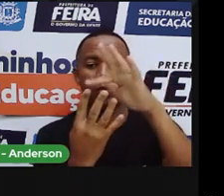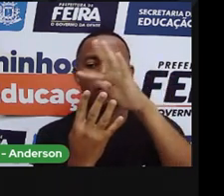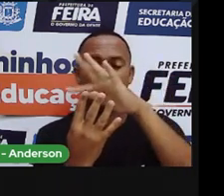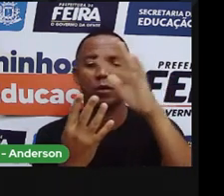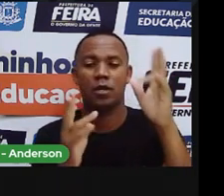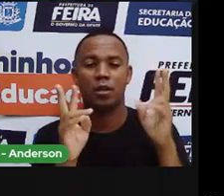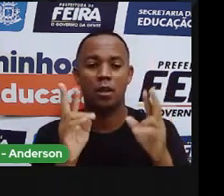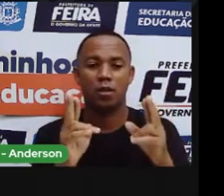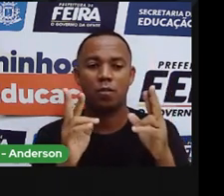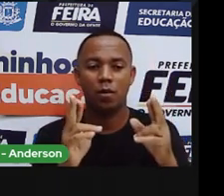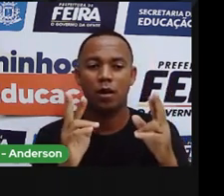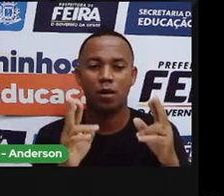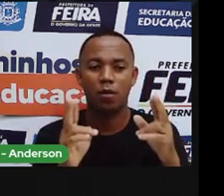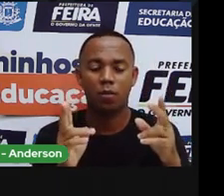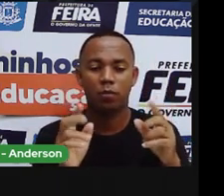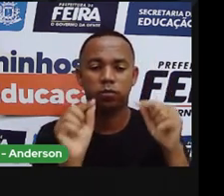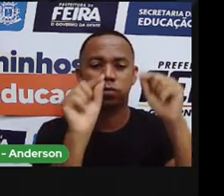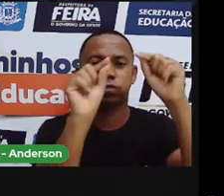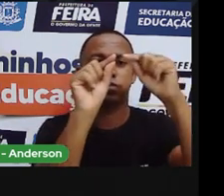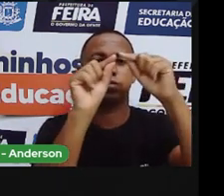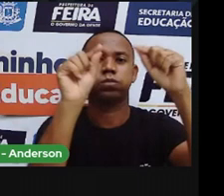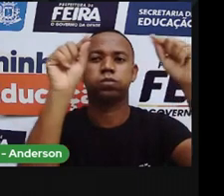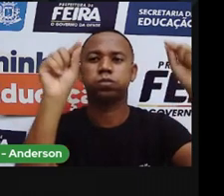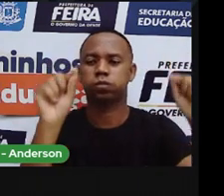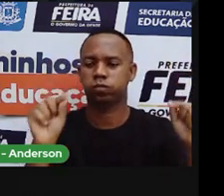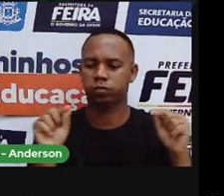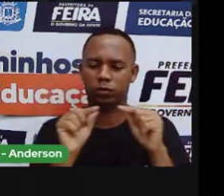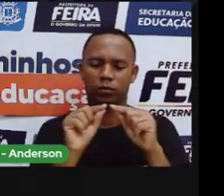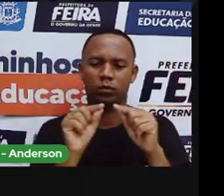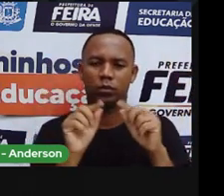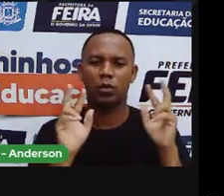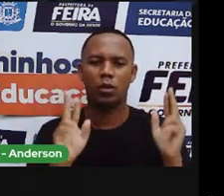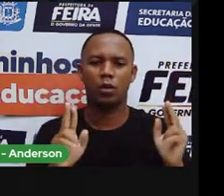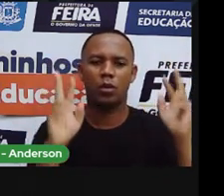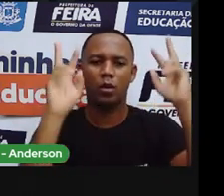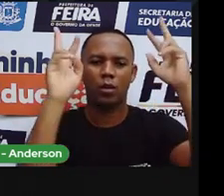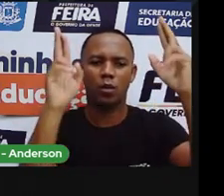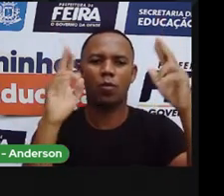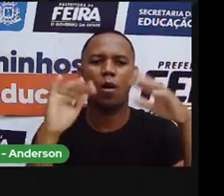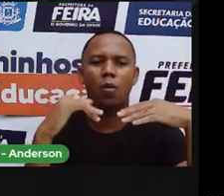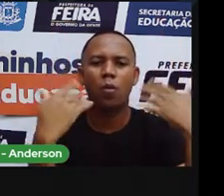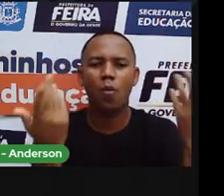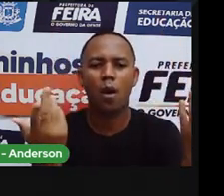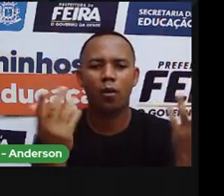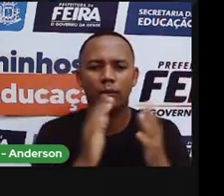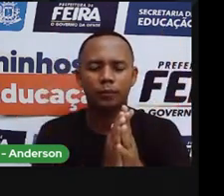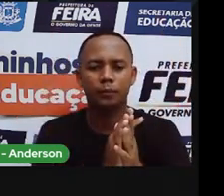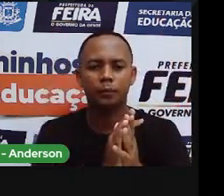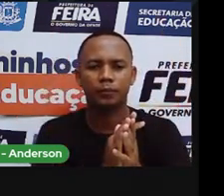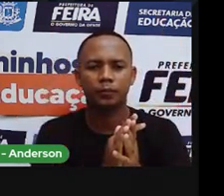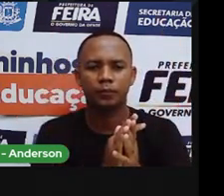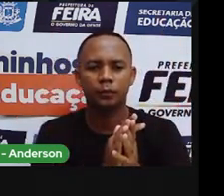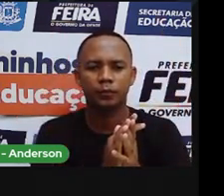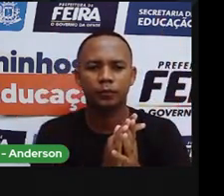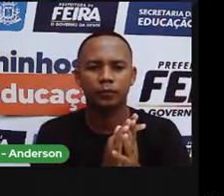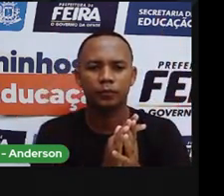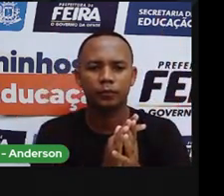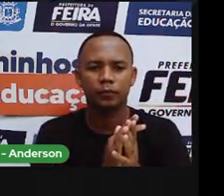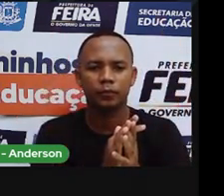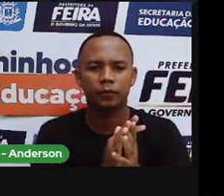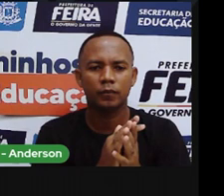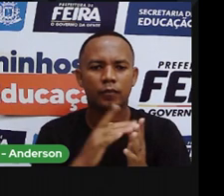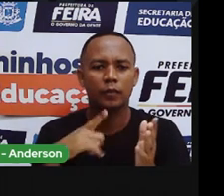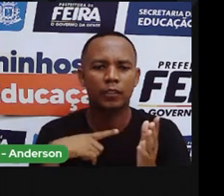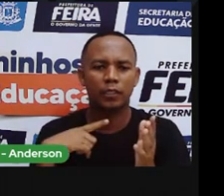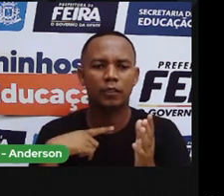quatro cantinhos, né, fazem uma figura com a mesma medida. Todos os lados são iguais. Qual é dessas figuras aí que tem